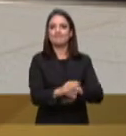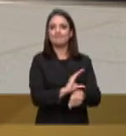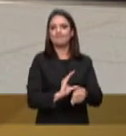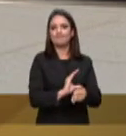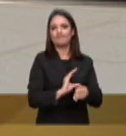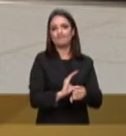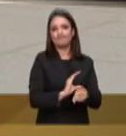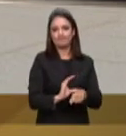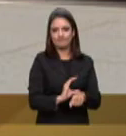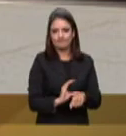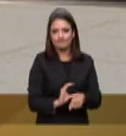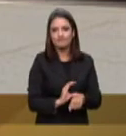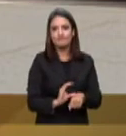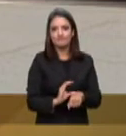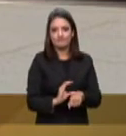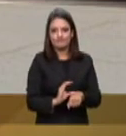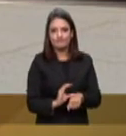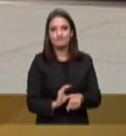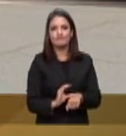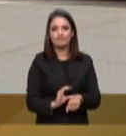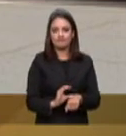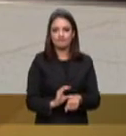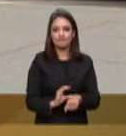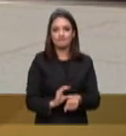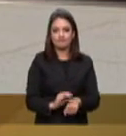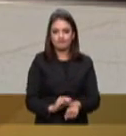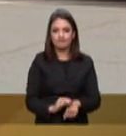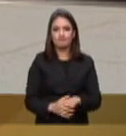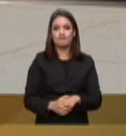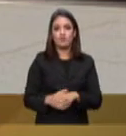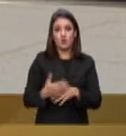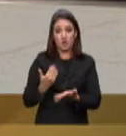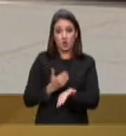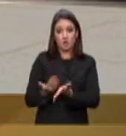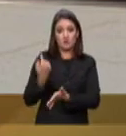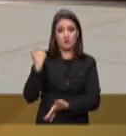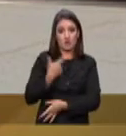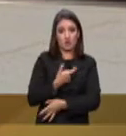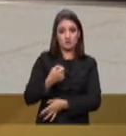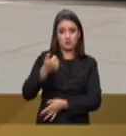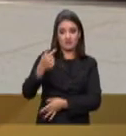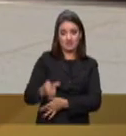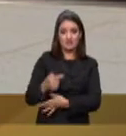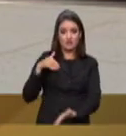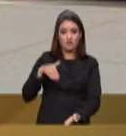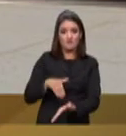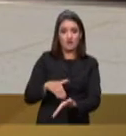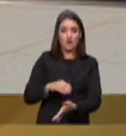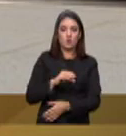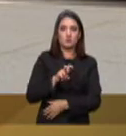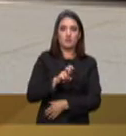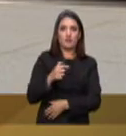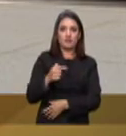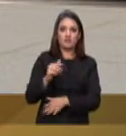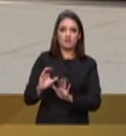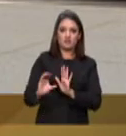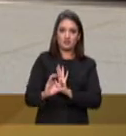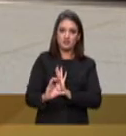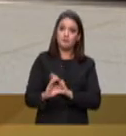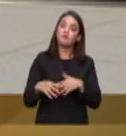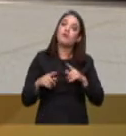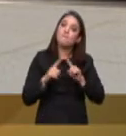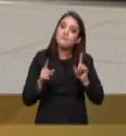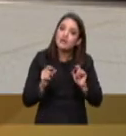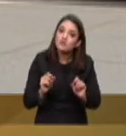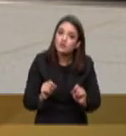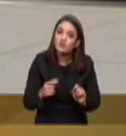inconstitucionalização dessa exceção aberta em 2017, a parte final do artigo 57-C. Todavia,